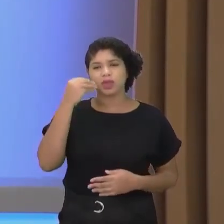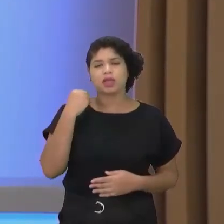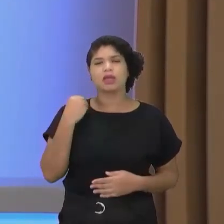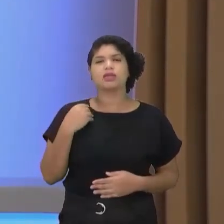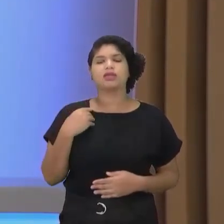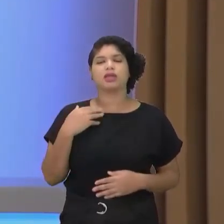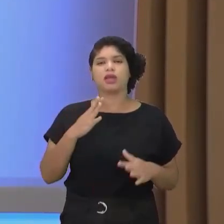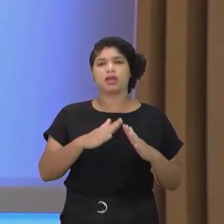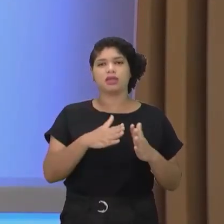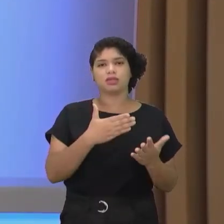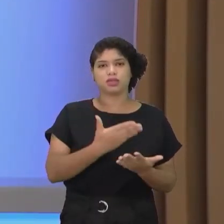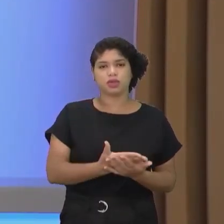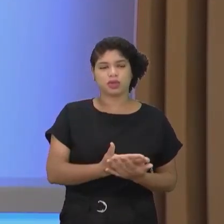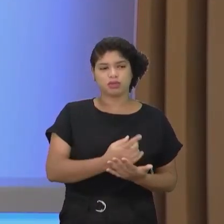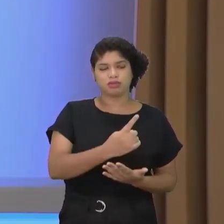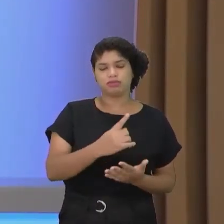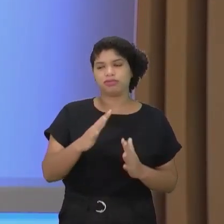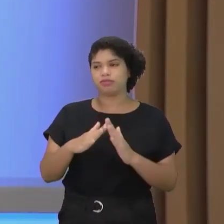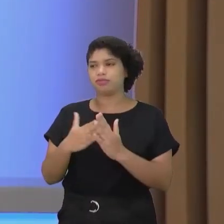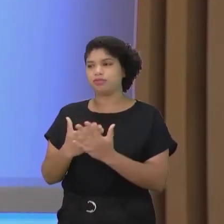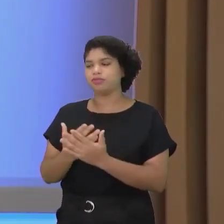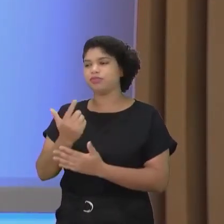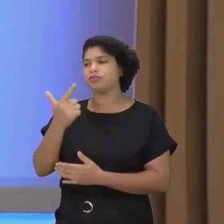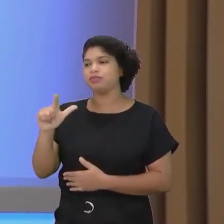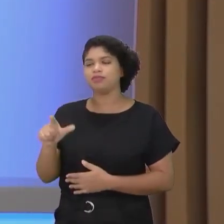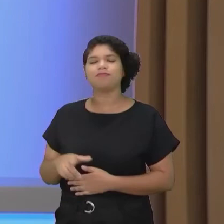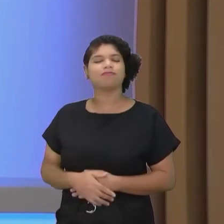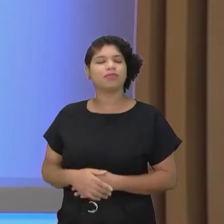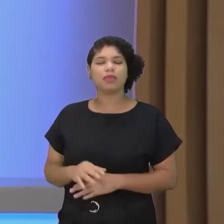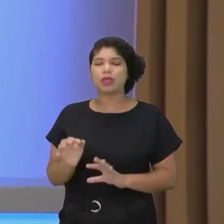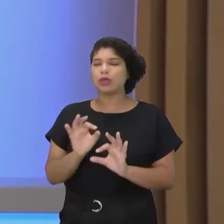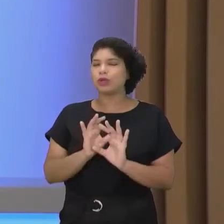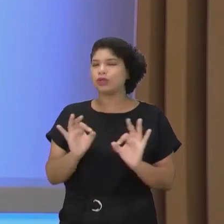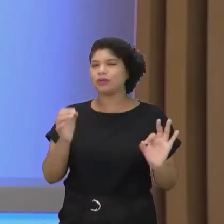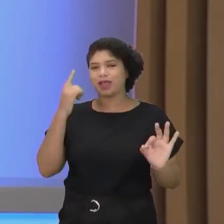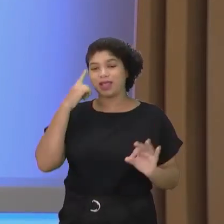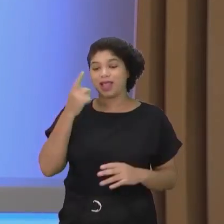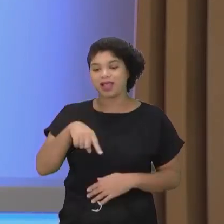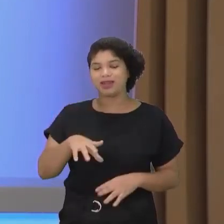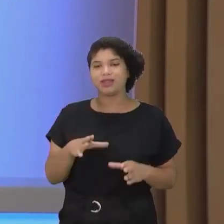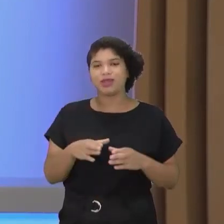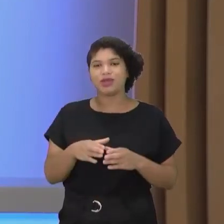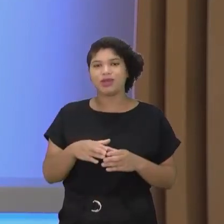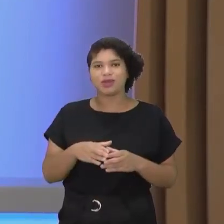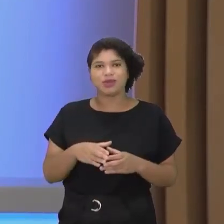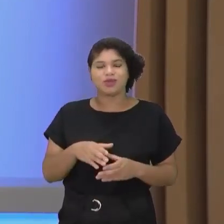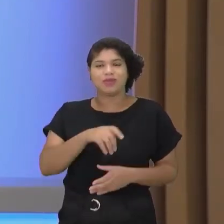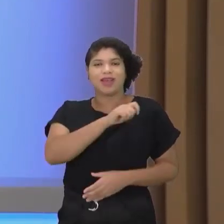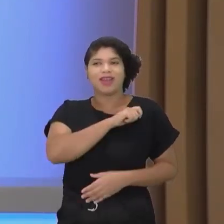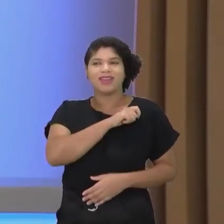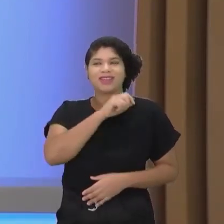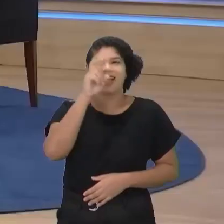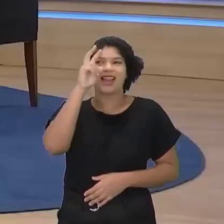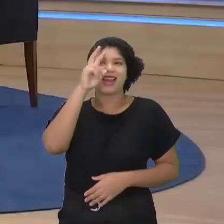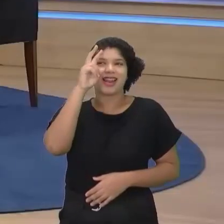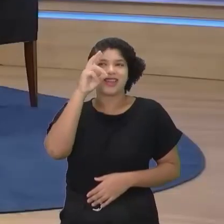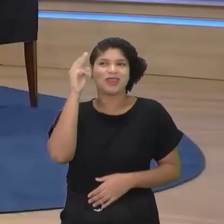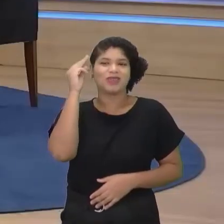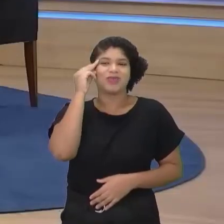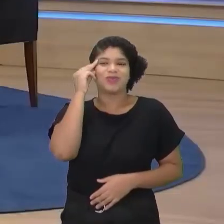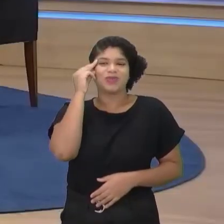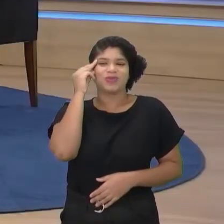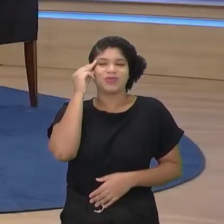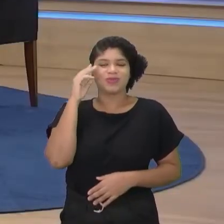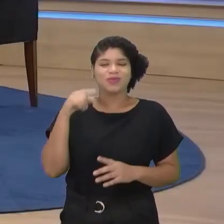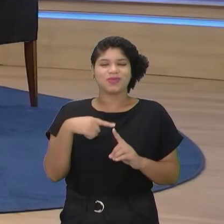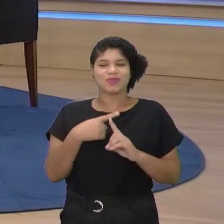escolas deu muito certo isso. Pelo menos assim, os estudantes eles saíram com uma lembrança, com uma memória de